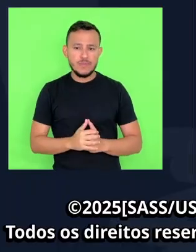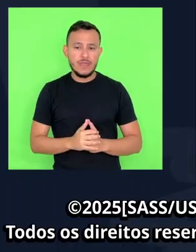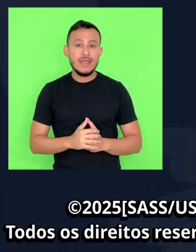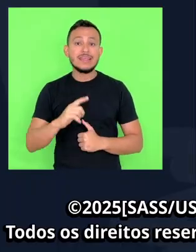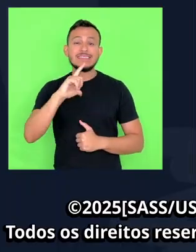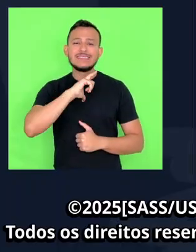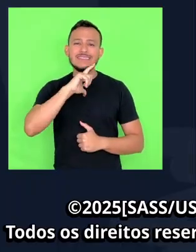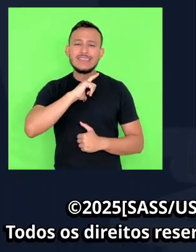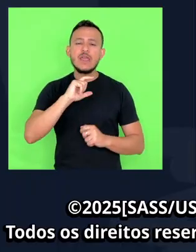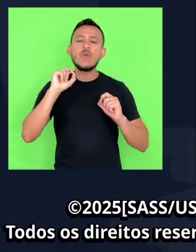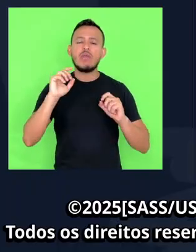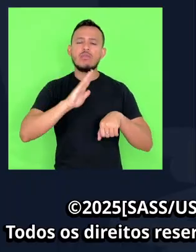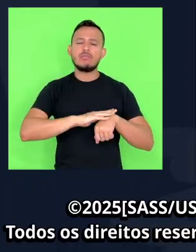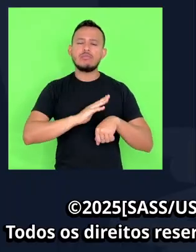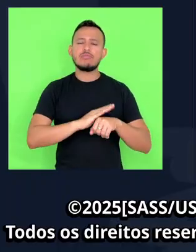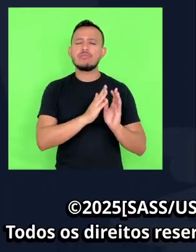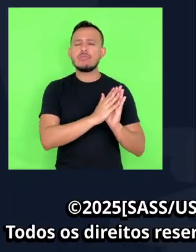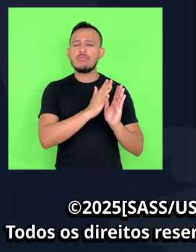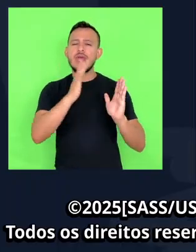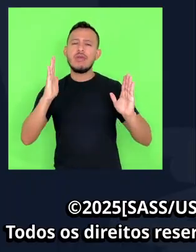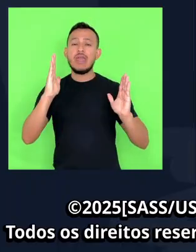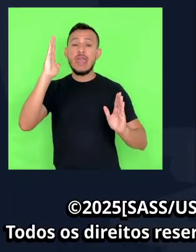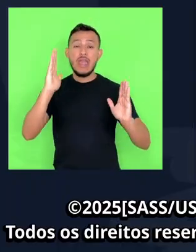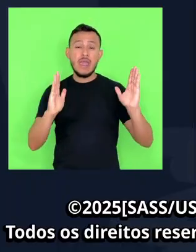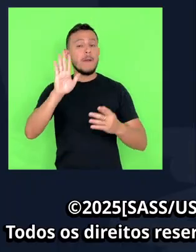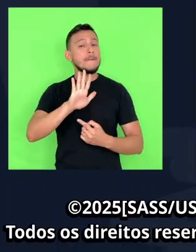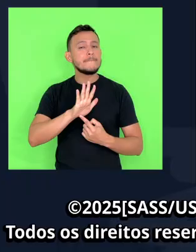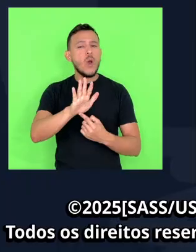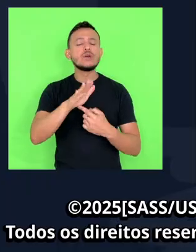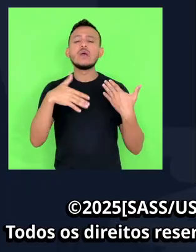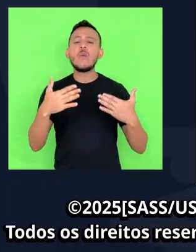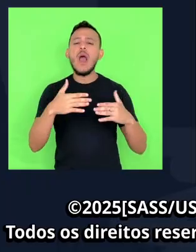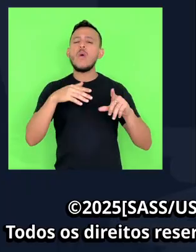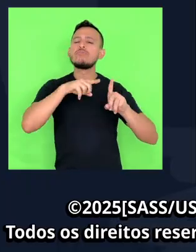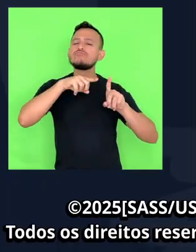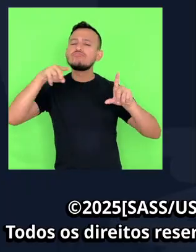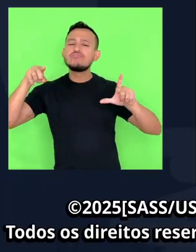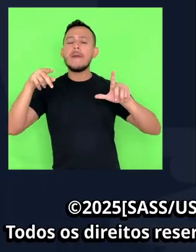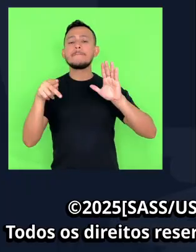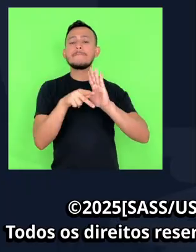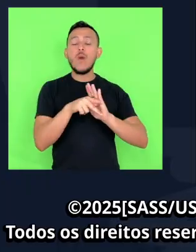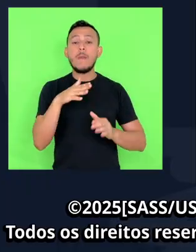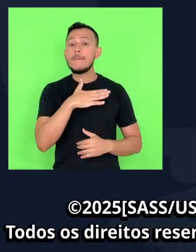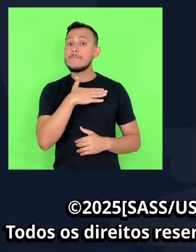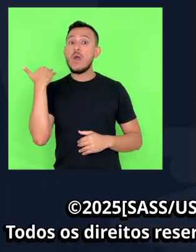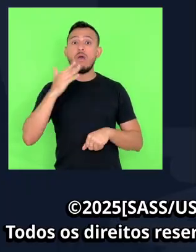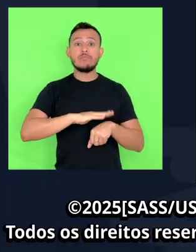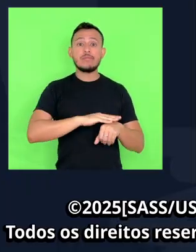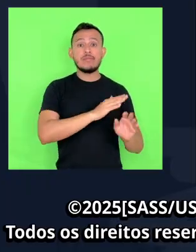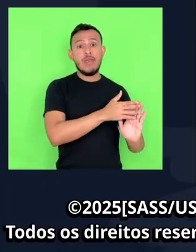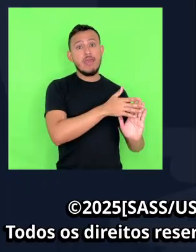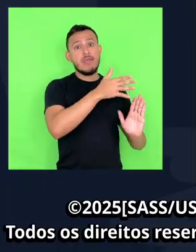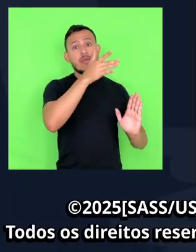temos uma série temporal, então vai mostrando as taxas de mortalidade ao longo do